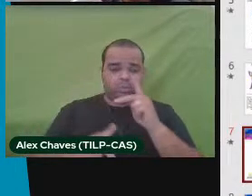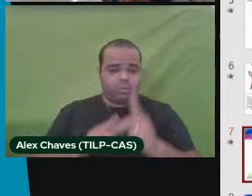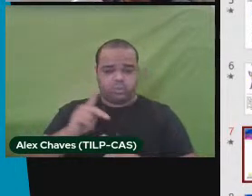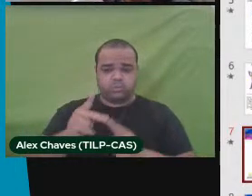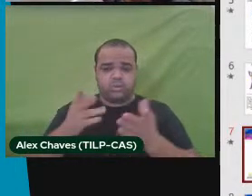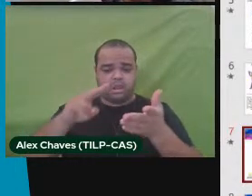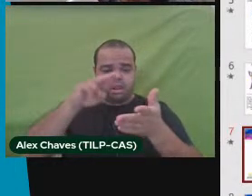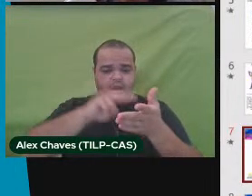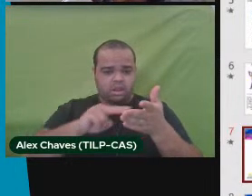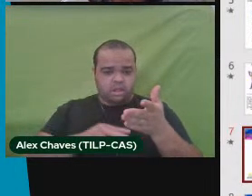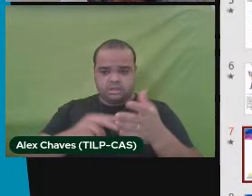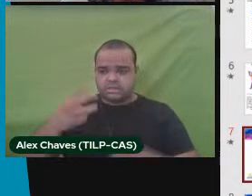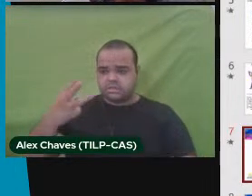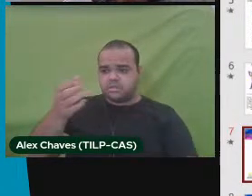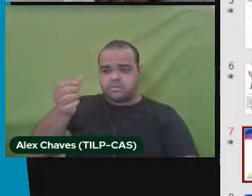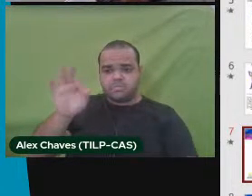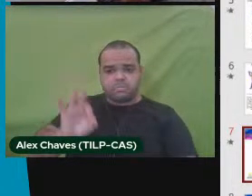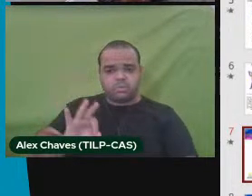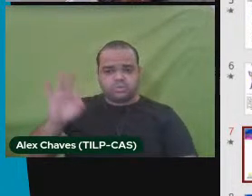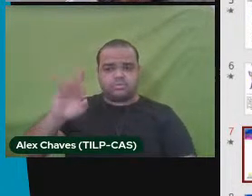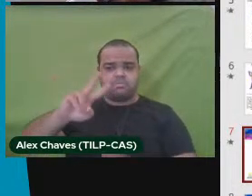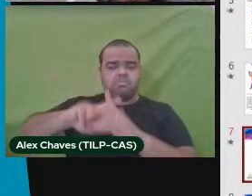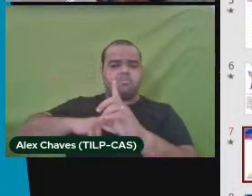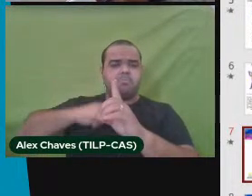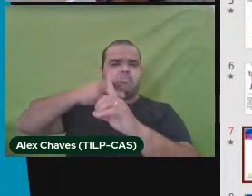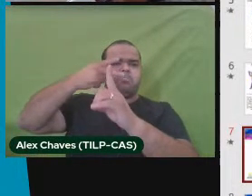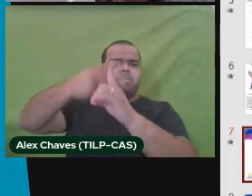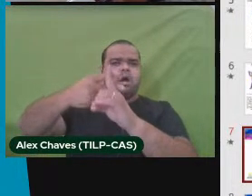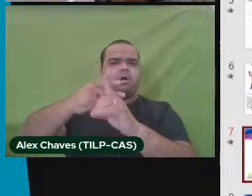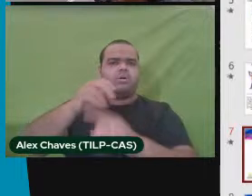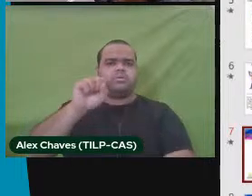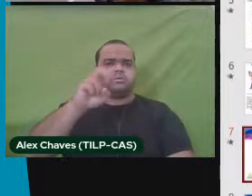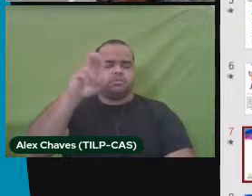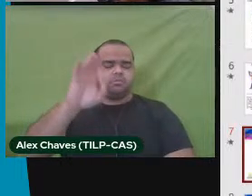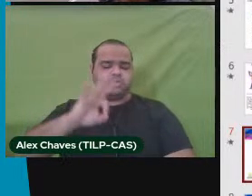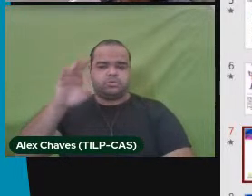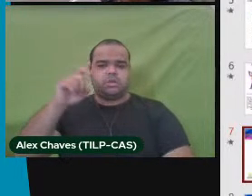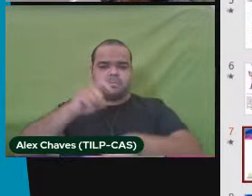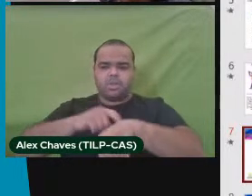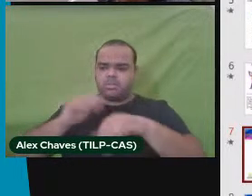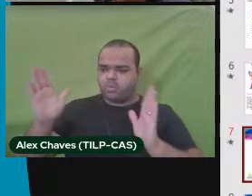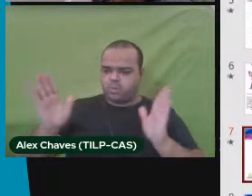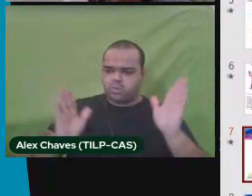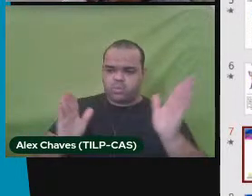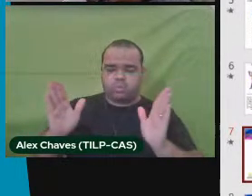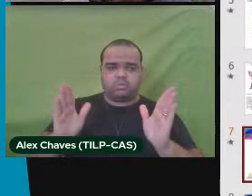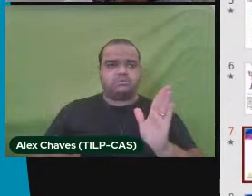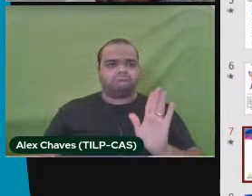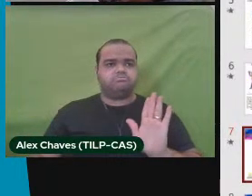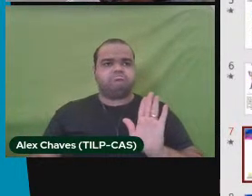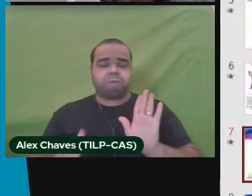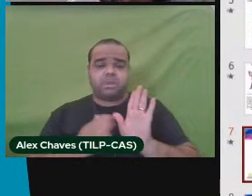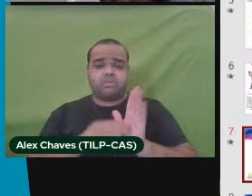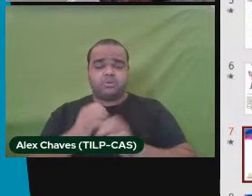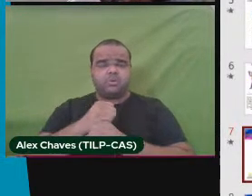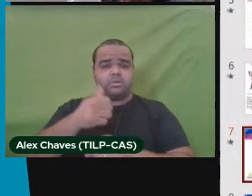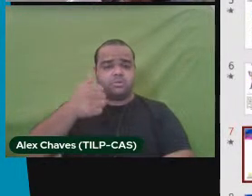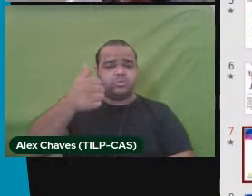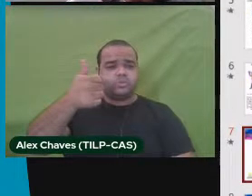ler aumentou de 36% para 85% no mesmo período. Isso é uma declaração de